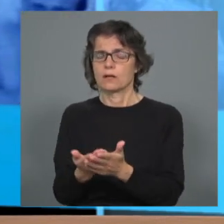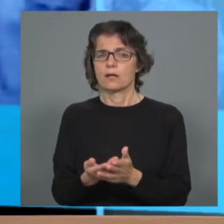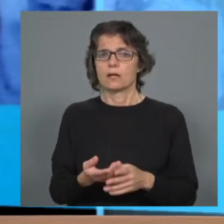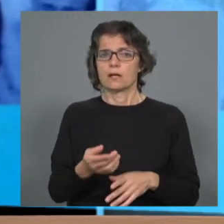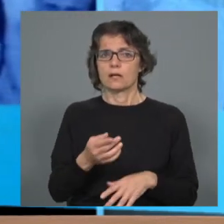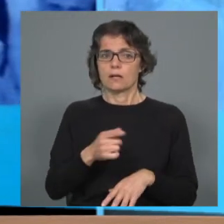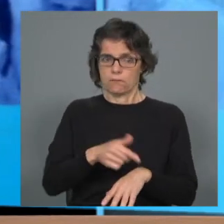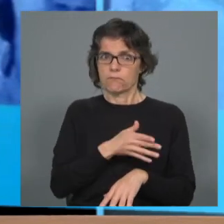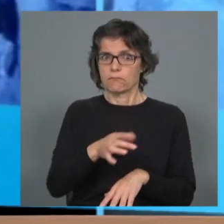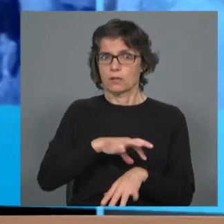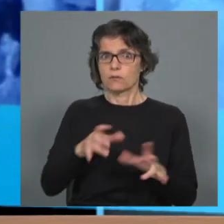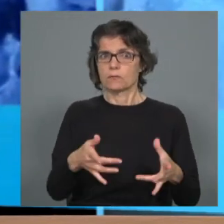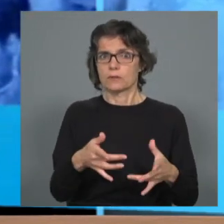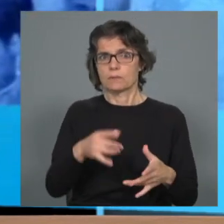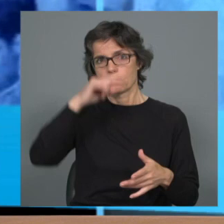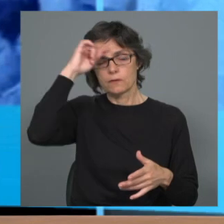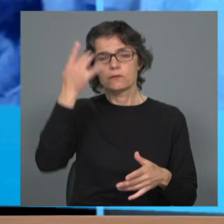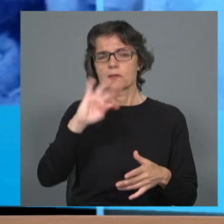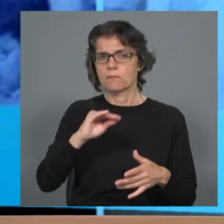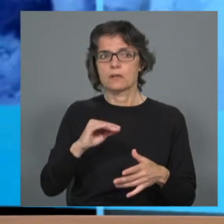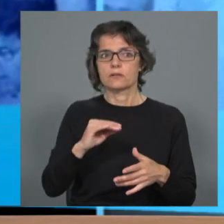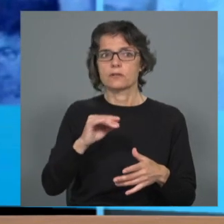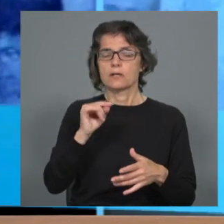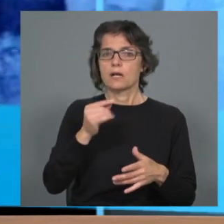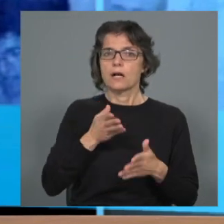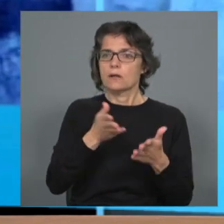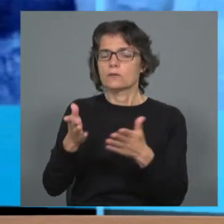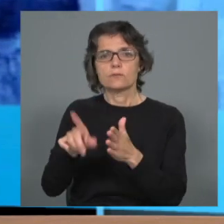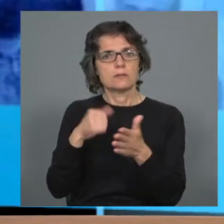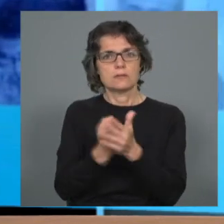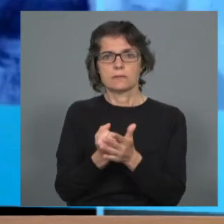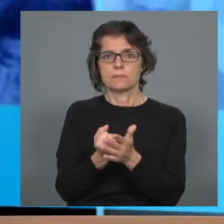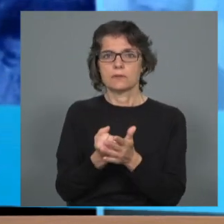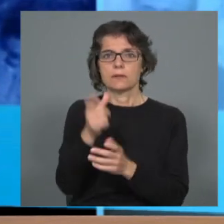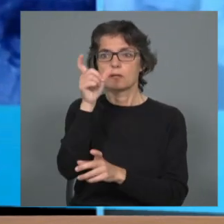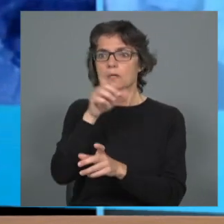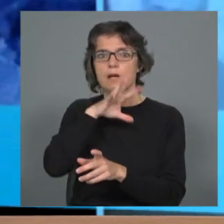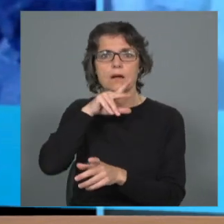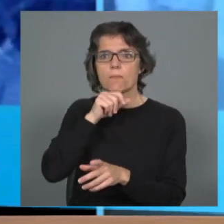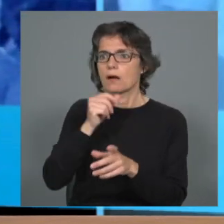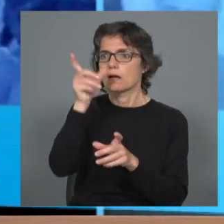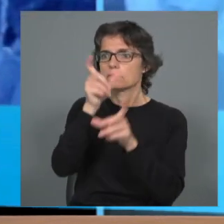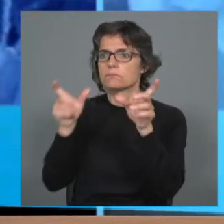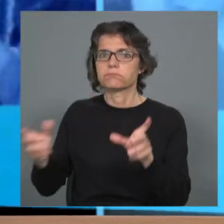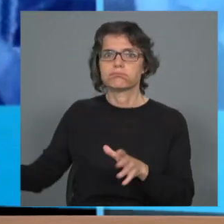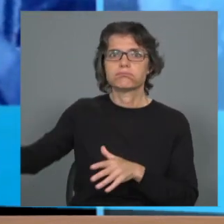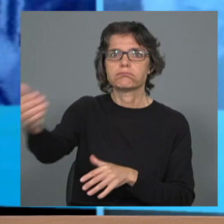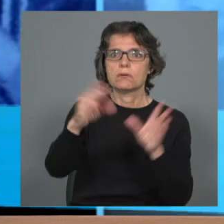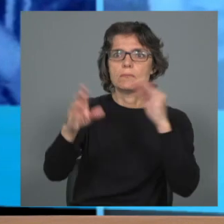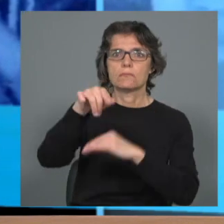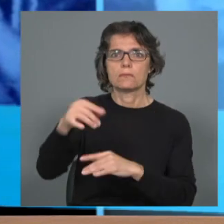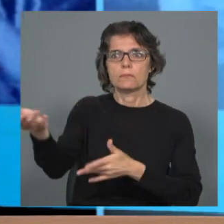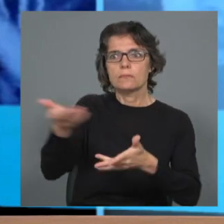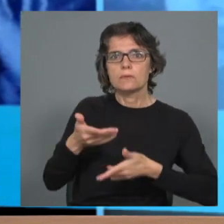continuámos sempre a ajudar as mães e cada vez mais mães. Porque nos chegam mais mães, porque há mães com